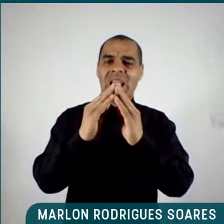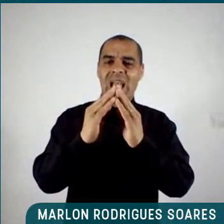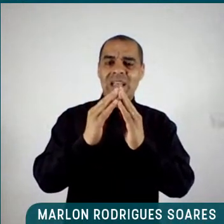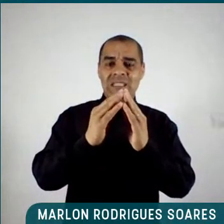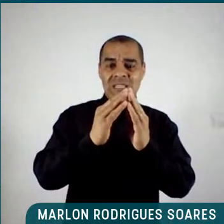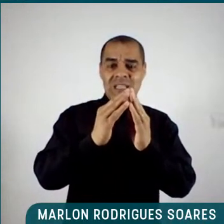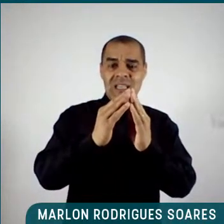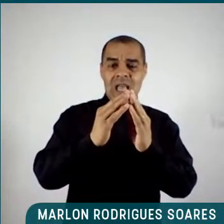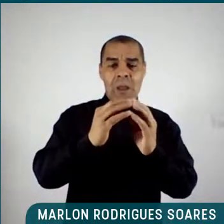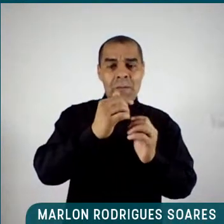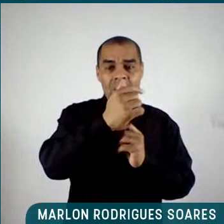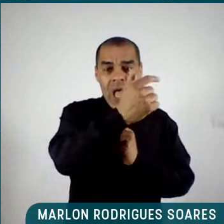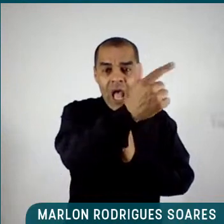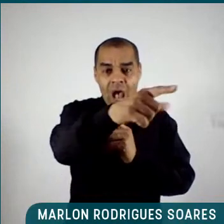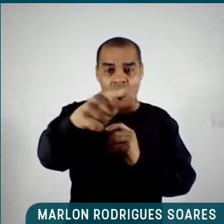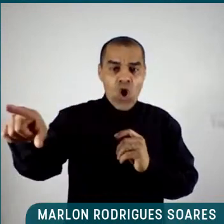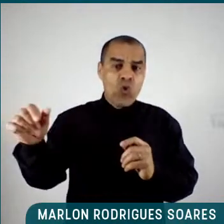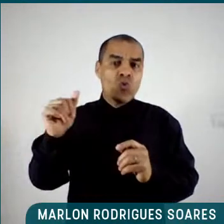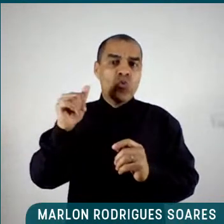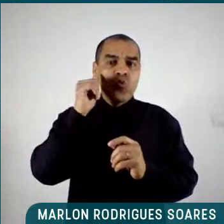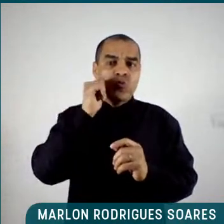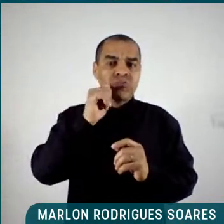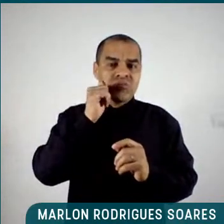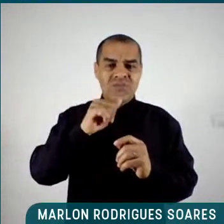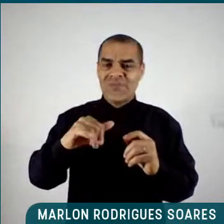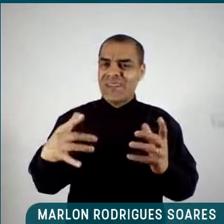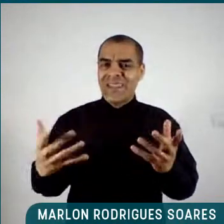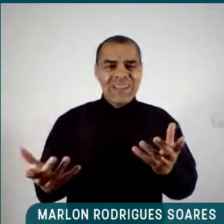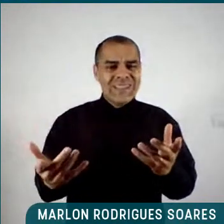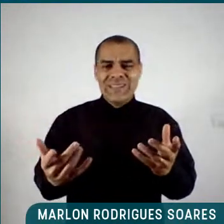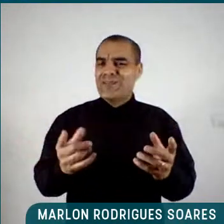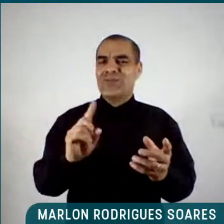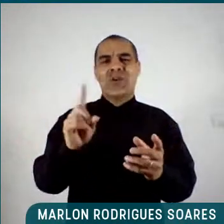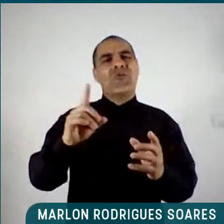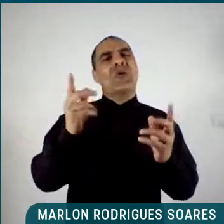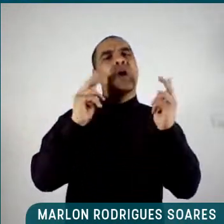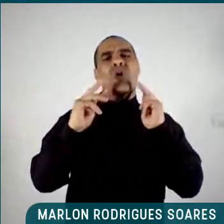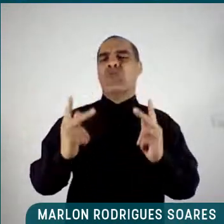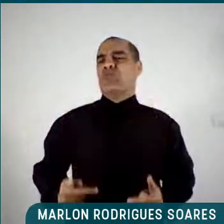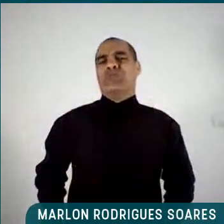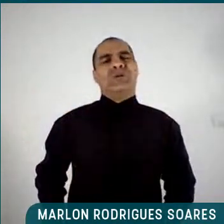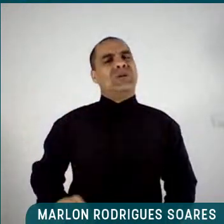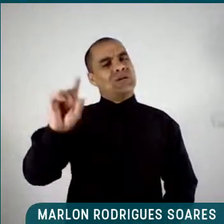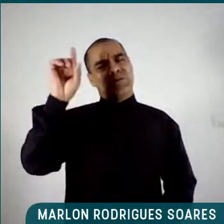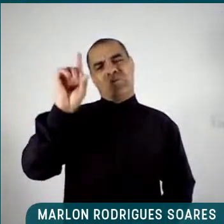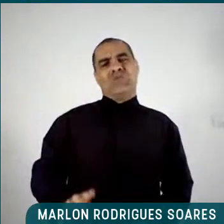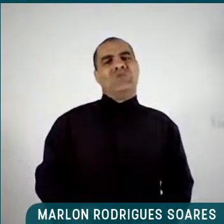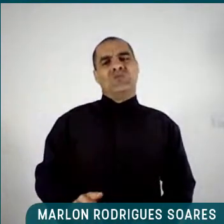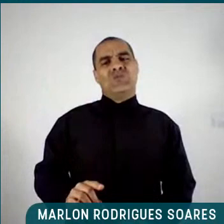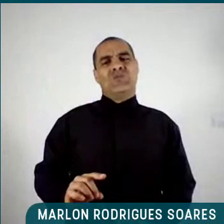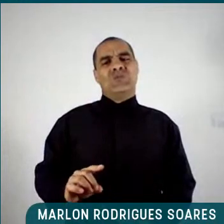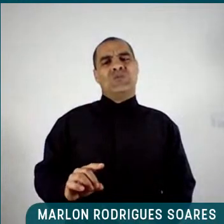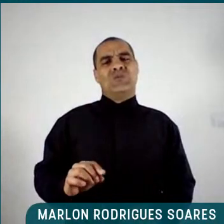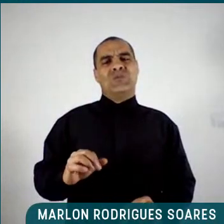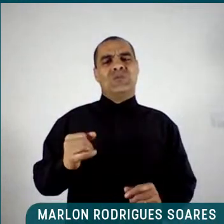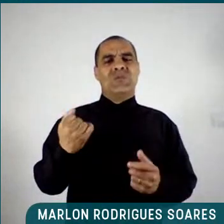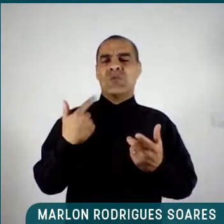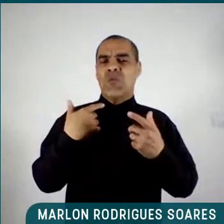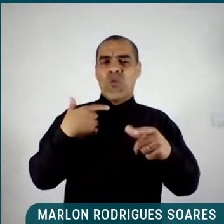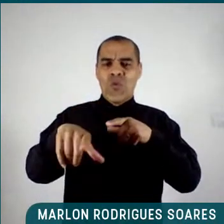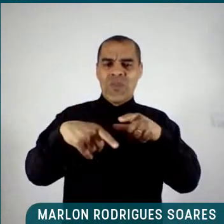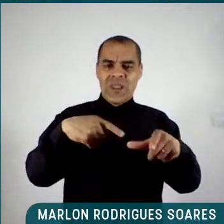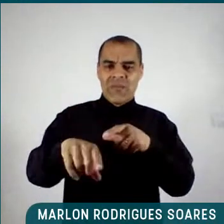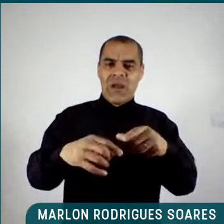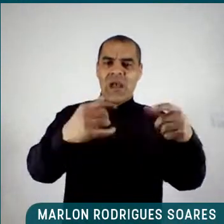a space to o trabalho para dehumanize women. algumas, para alguns For some homens, pode women, ser the um lugar house, doméstico durante their muito home tempo, is ainda que not ele não seja a um safe